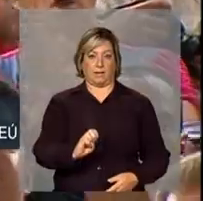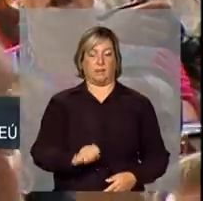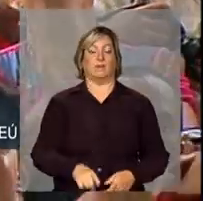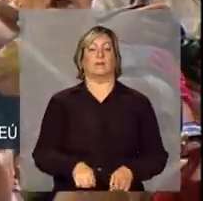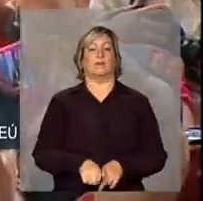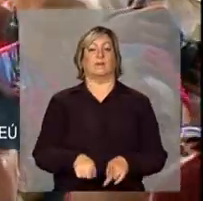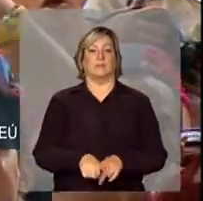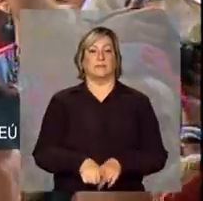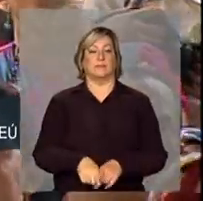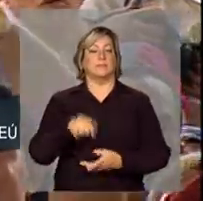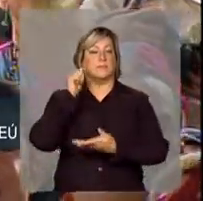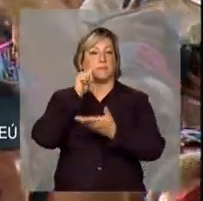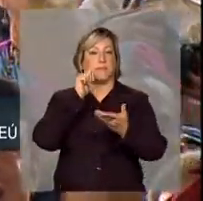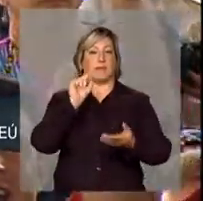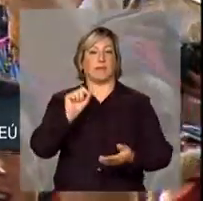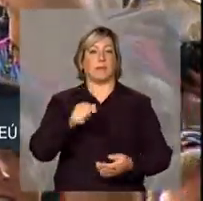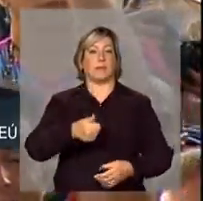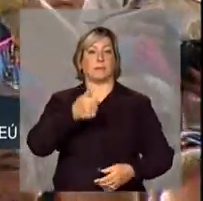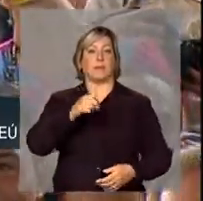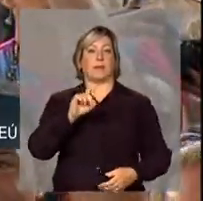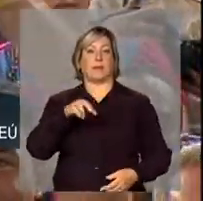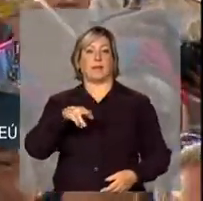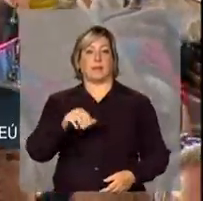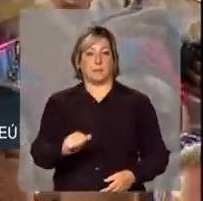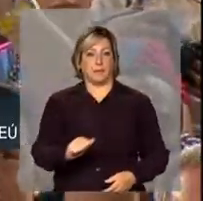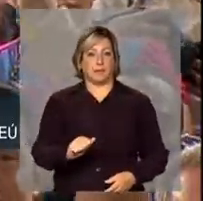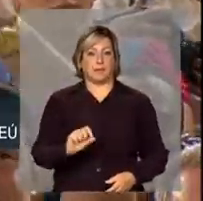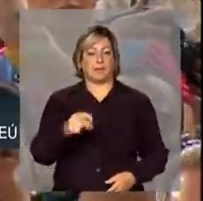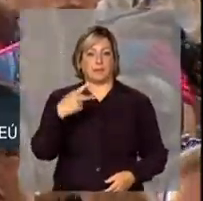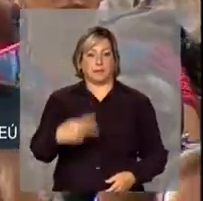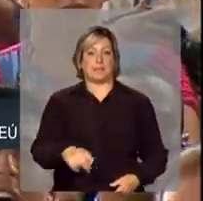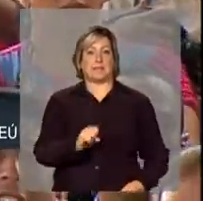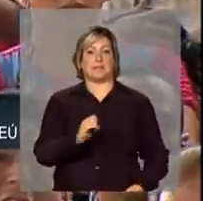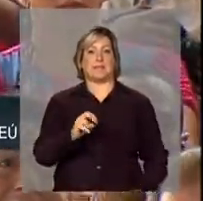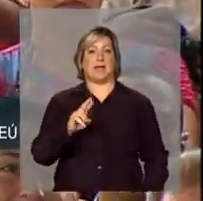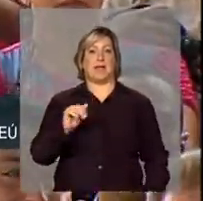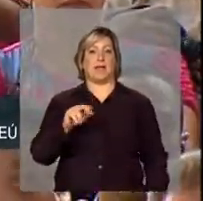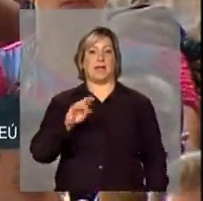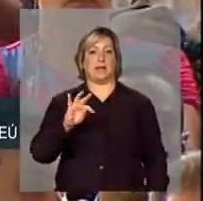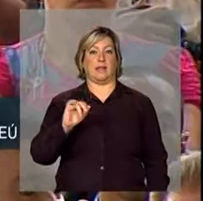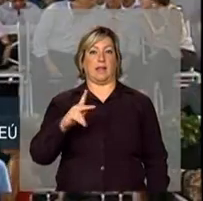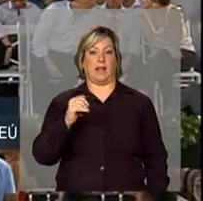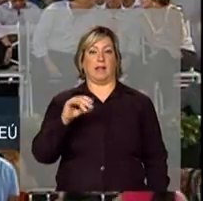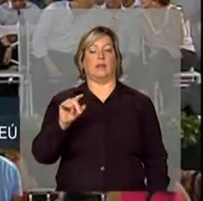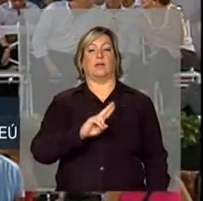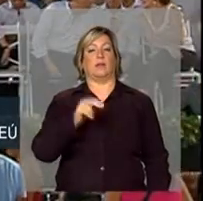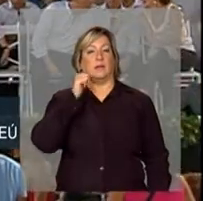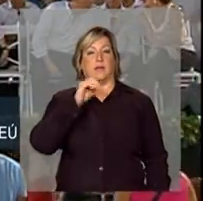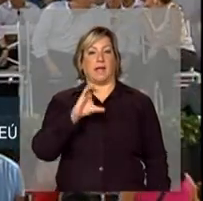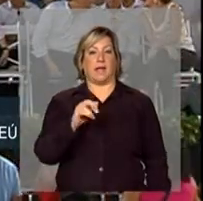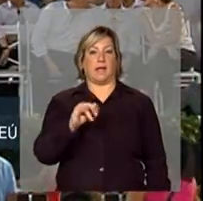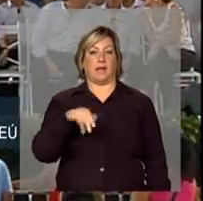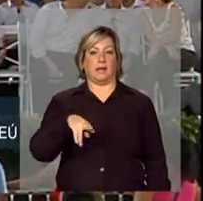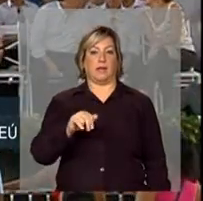Senhora primeira-dama de Serra Talhada, Karina Duque,